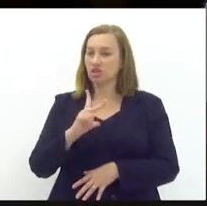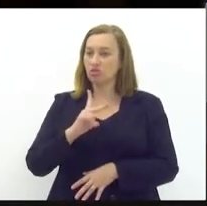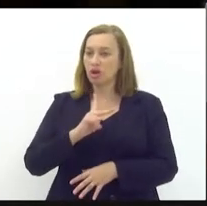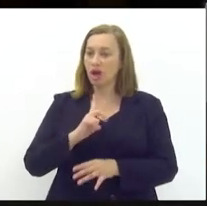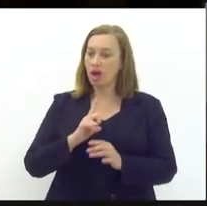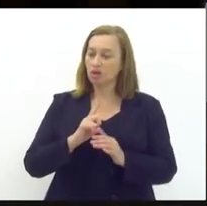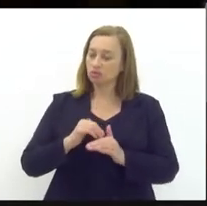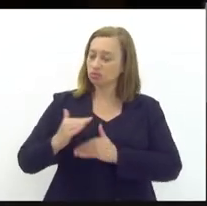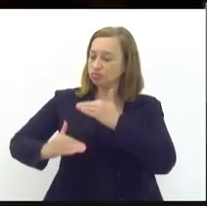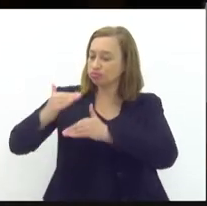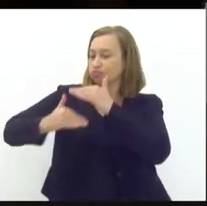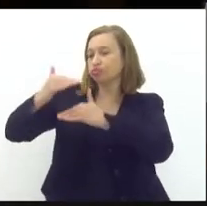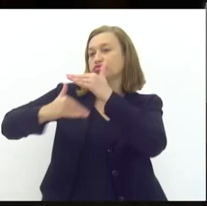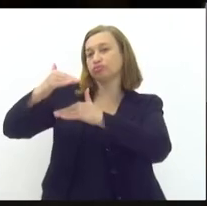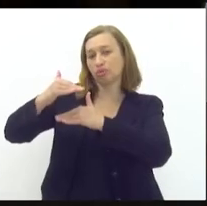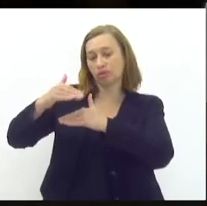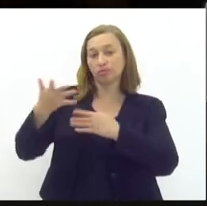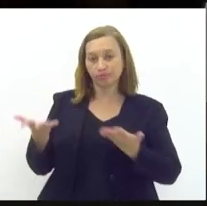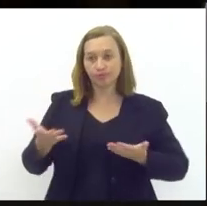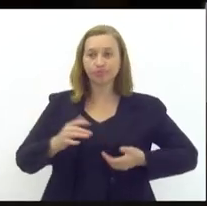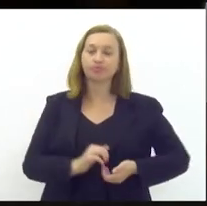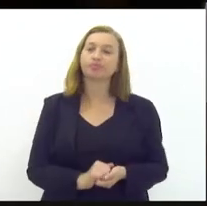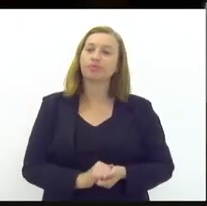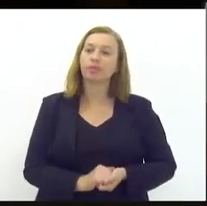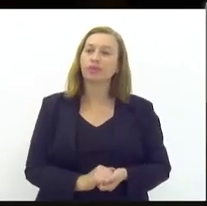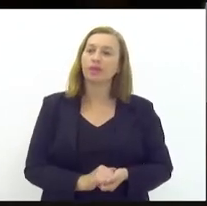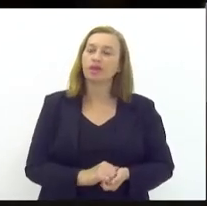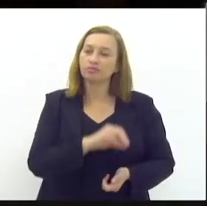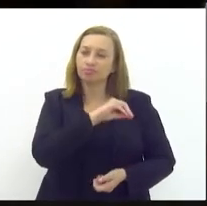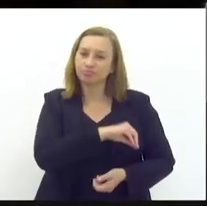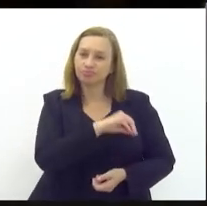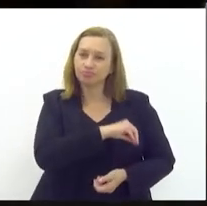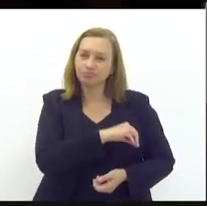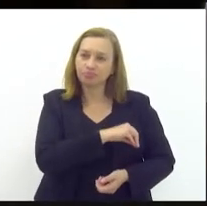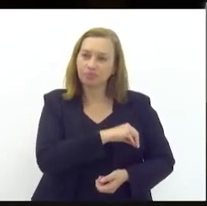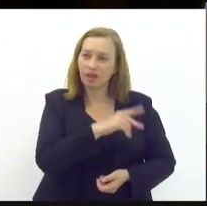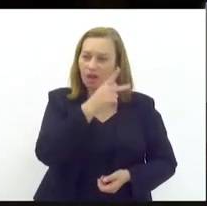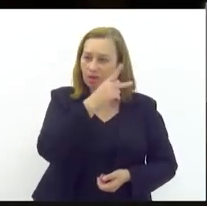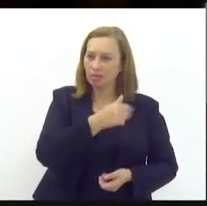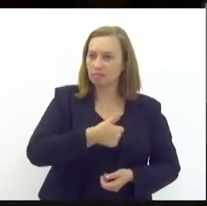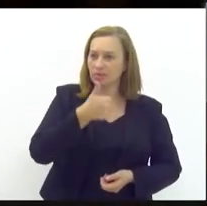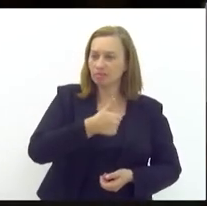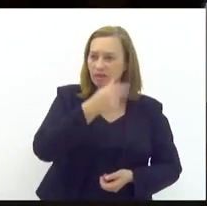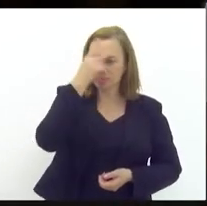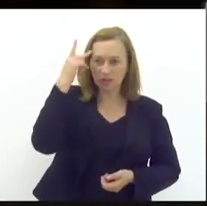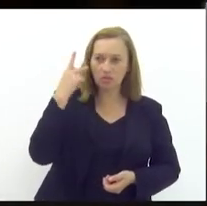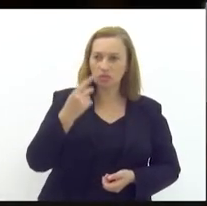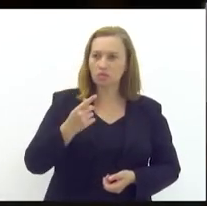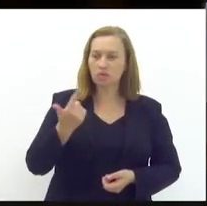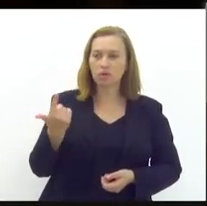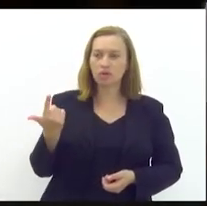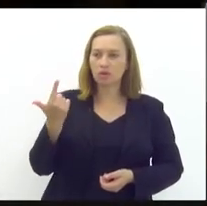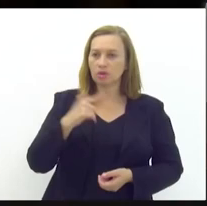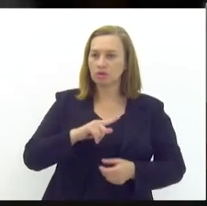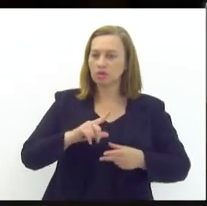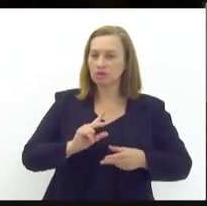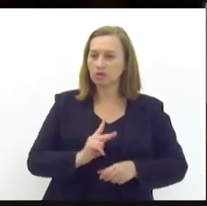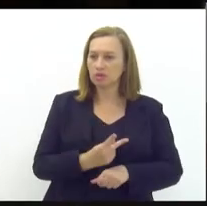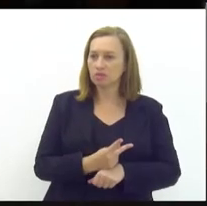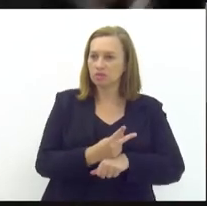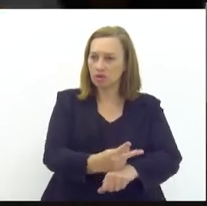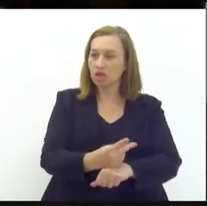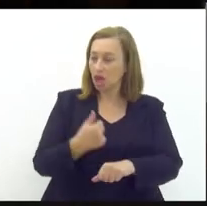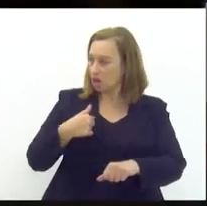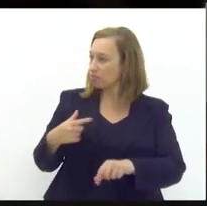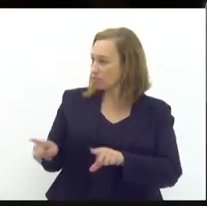cidade de renda ela cidade renda a primeira pessoa que ganha plaquinha todo mundo ganhou todos todos mas eu